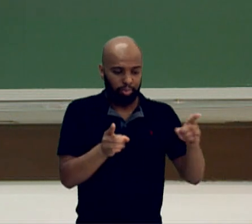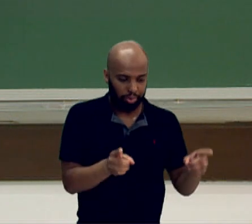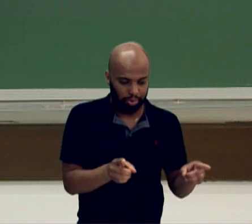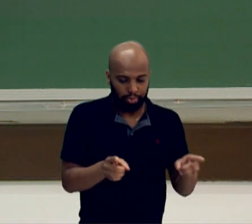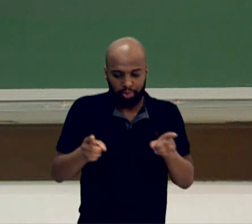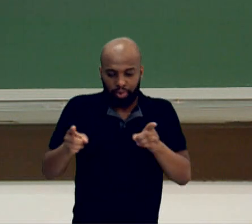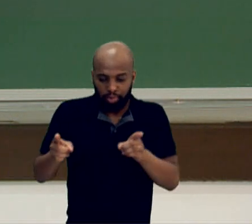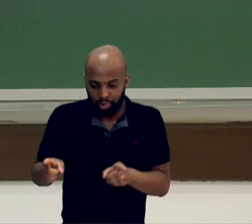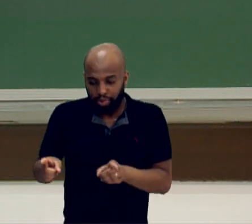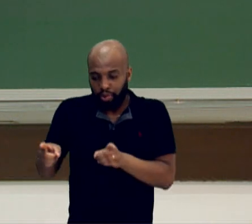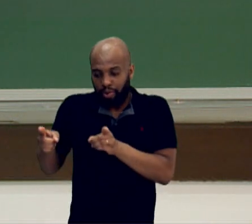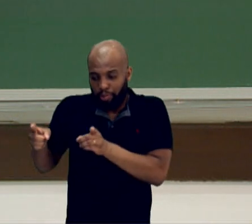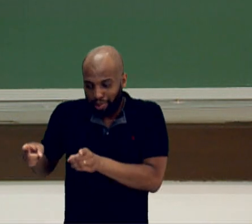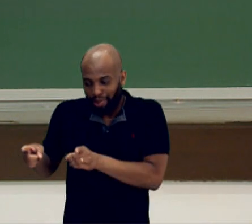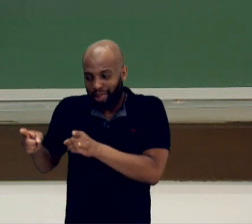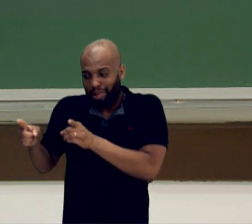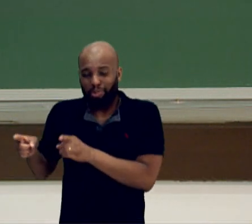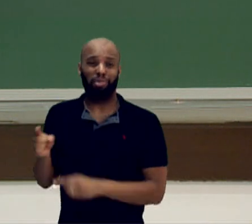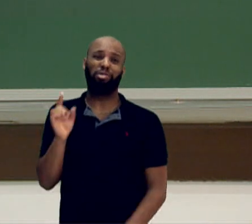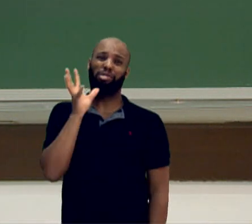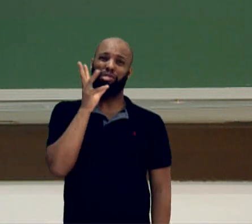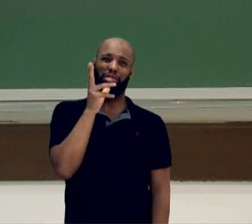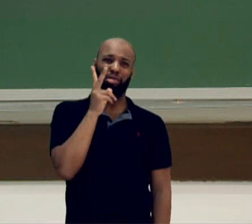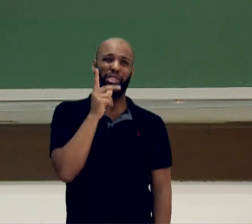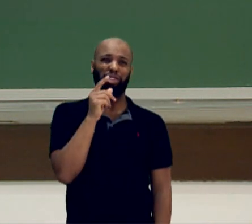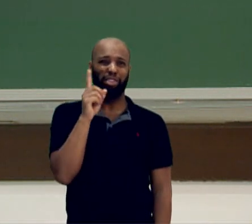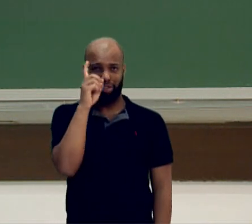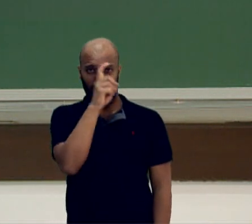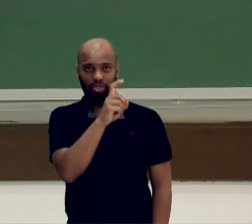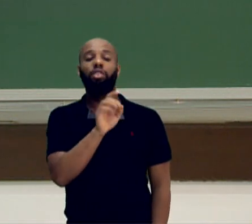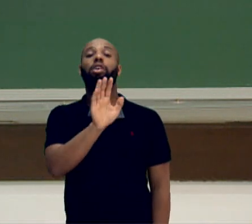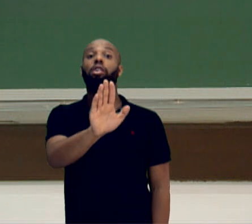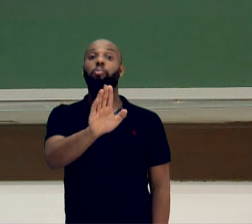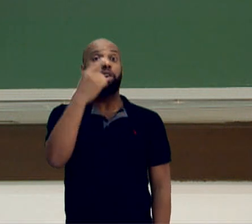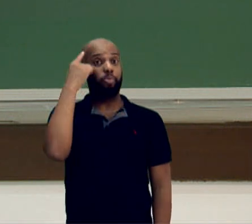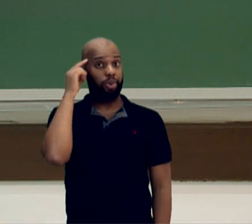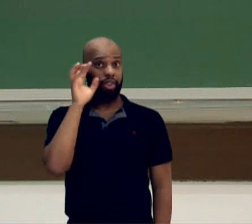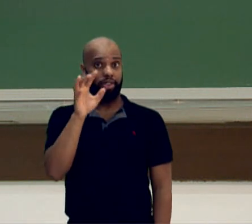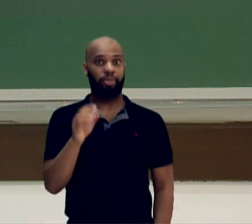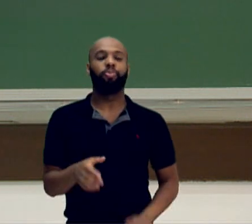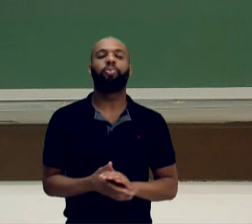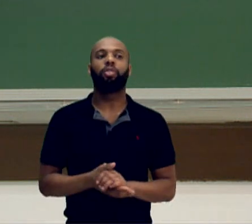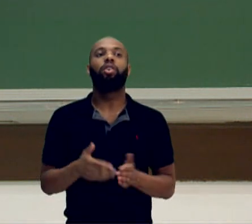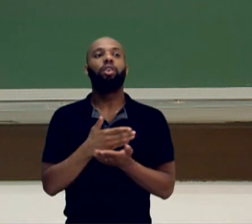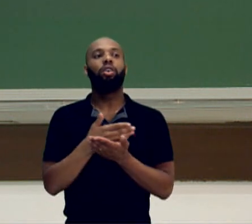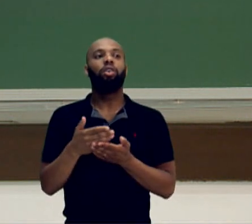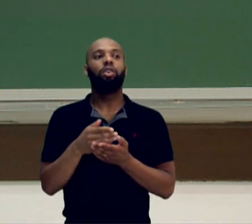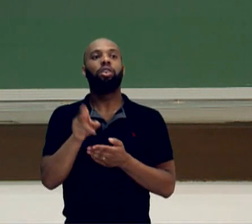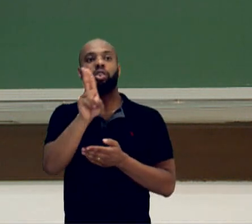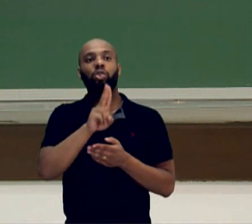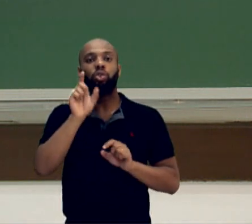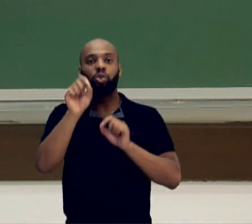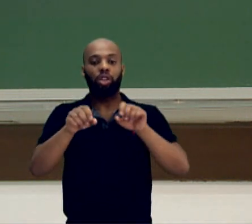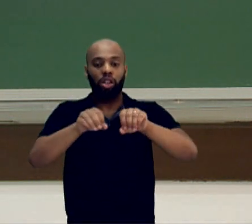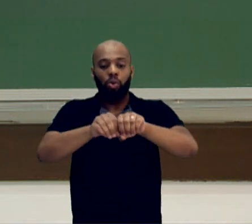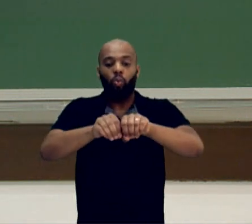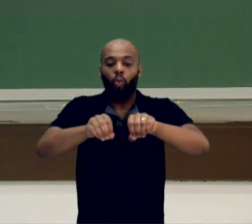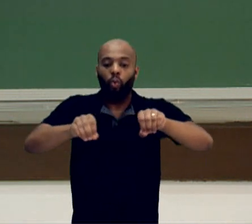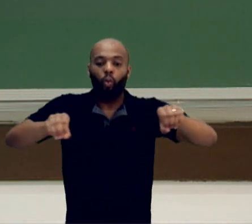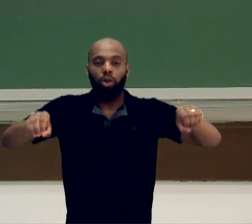um padrão único. Muito bem. Usaram as medidas do corpo de quem? Do faraó, tá